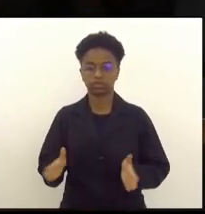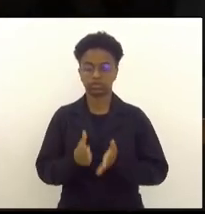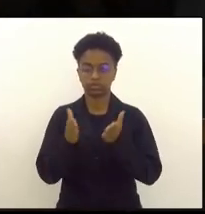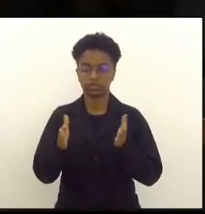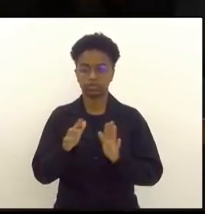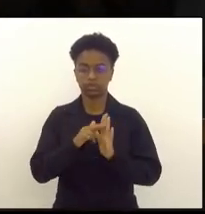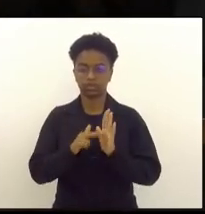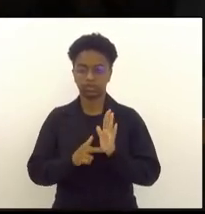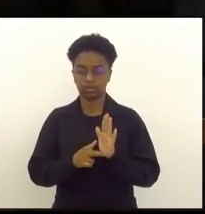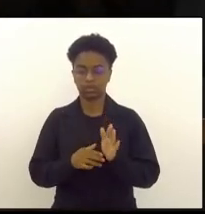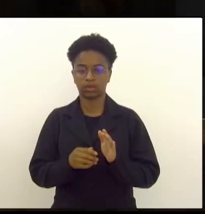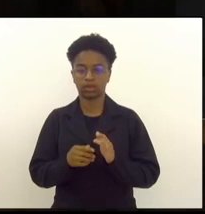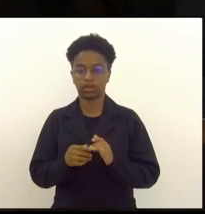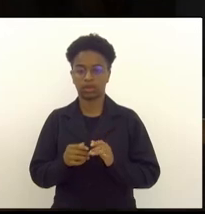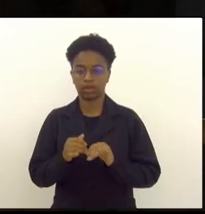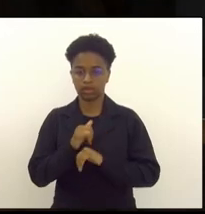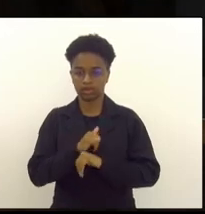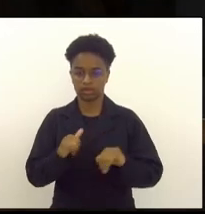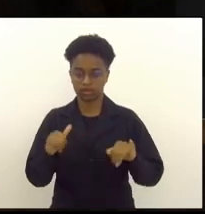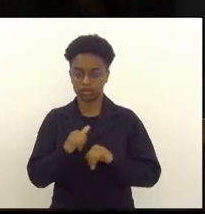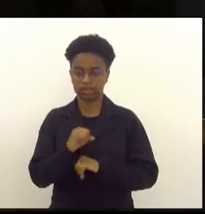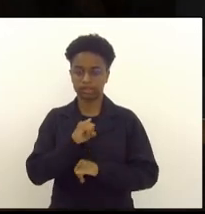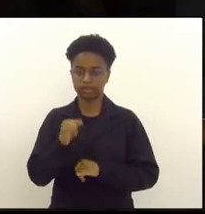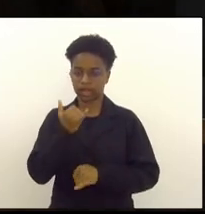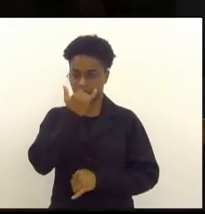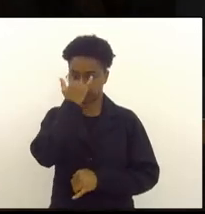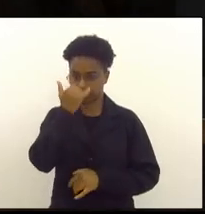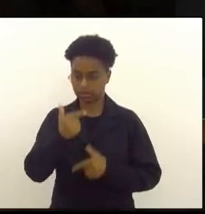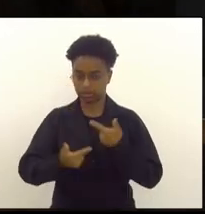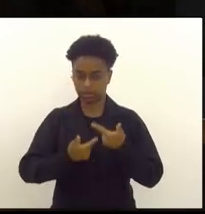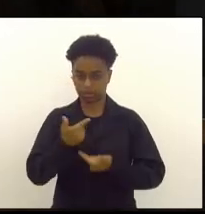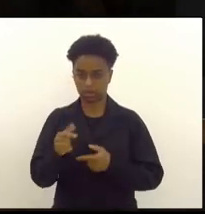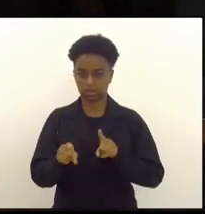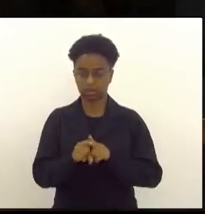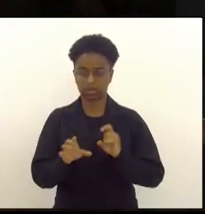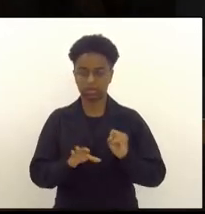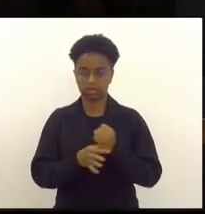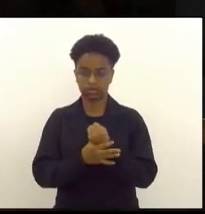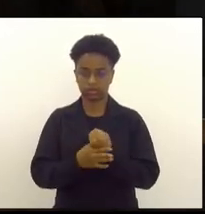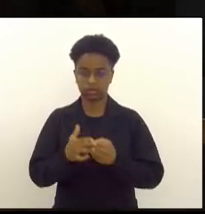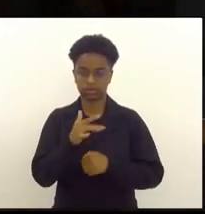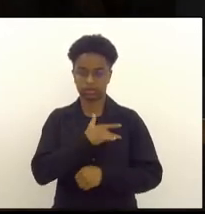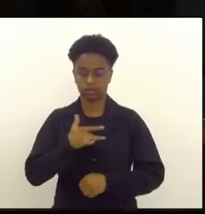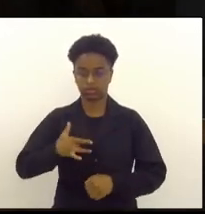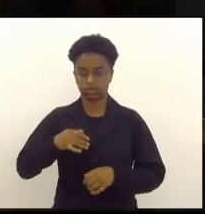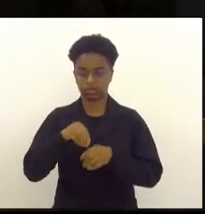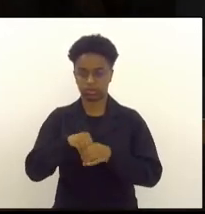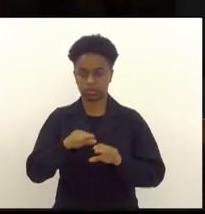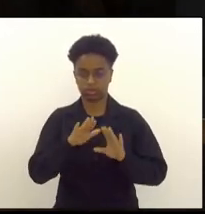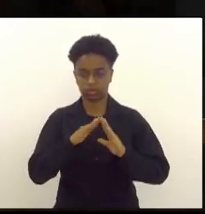das notificações de acidentes do trabalho e segurança e saúde nas escolas.